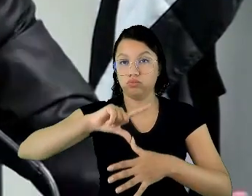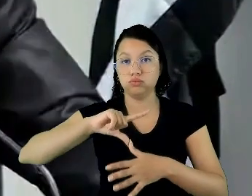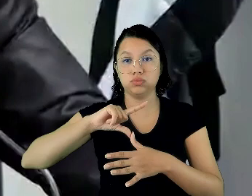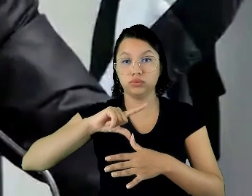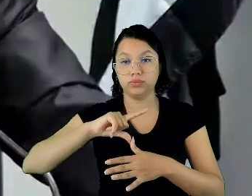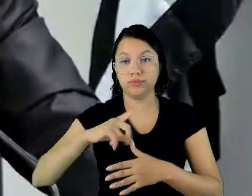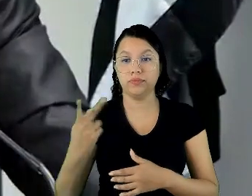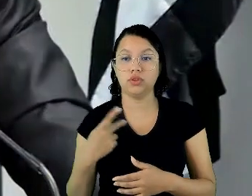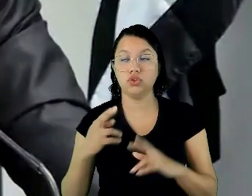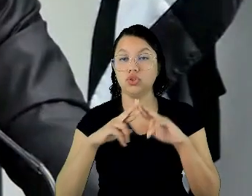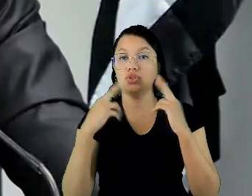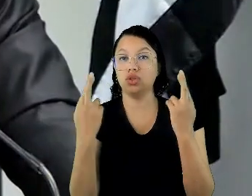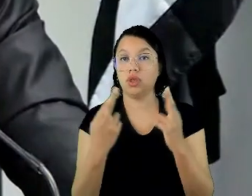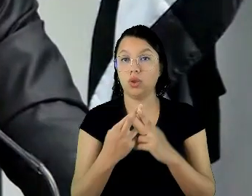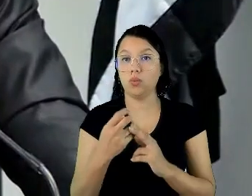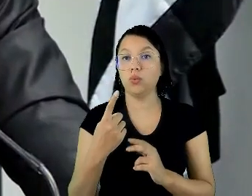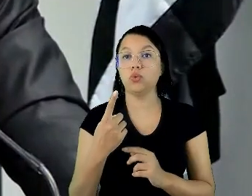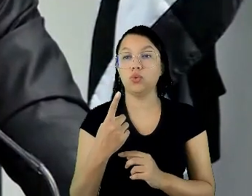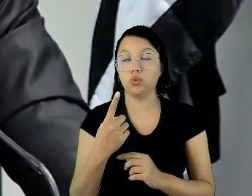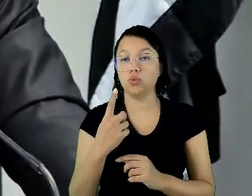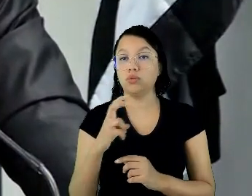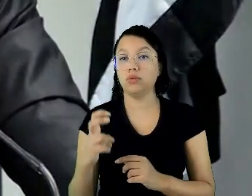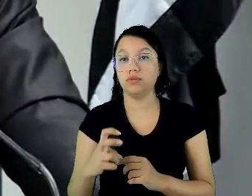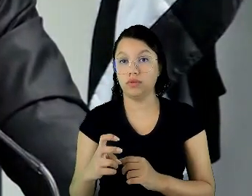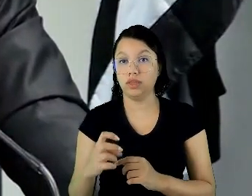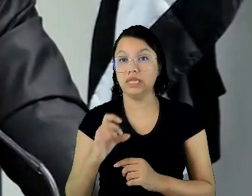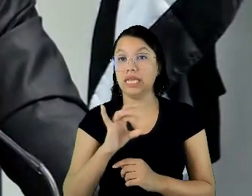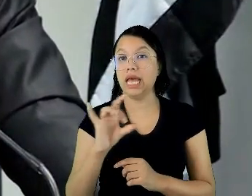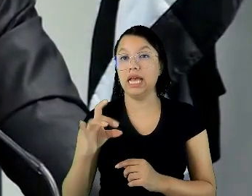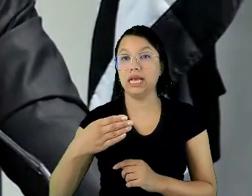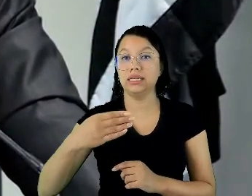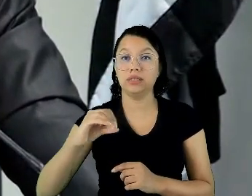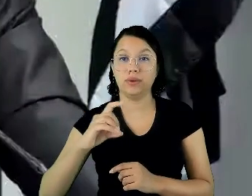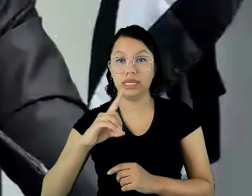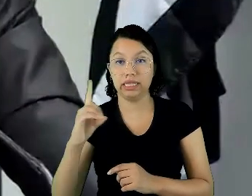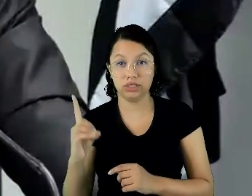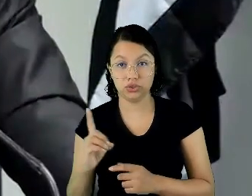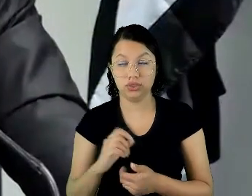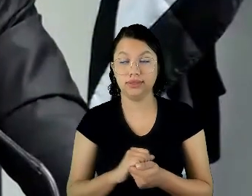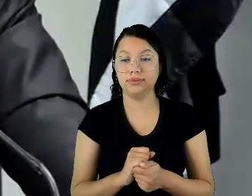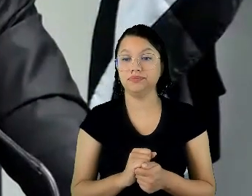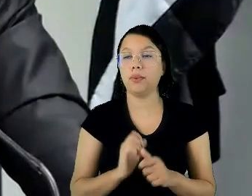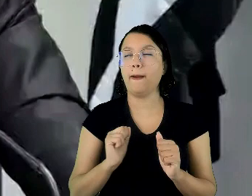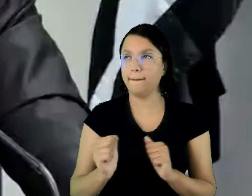que é a sede. E eu posso dizer para você o seguinte,